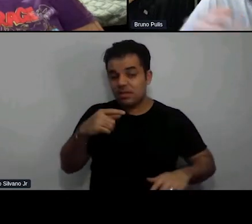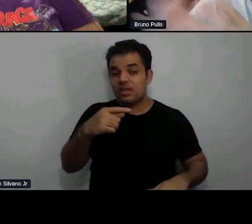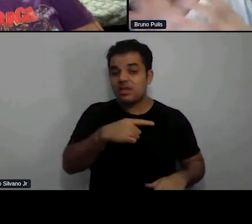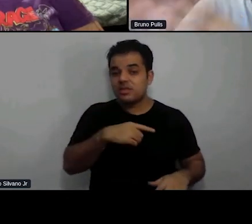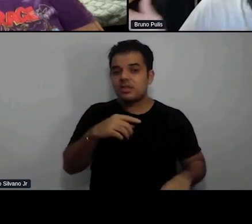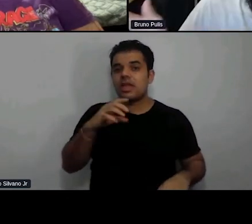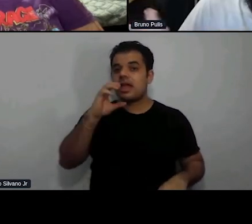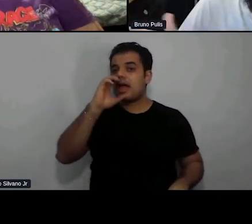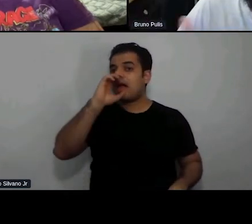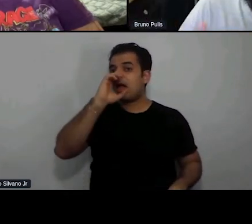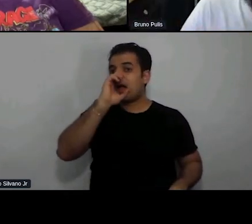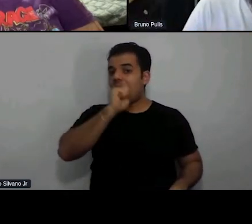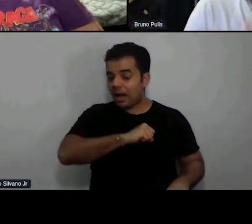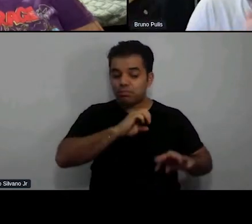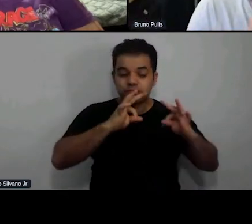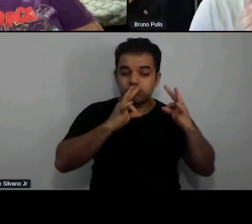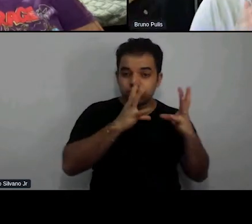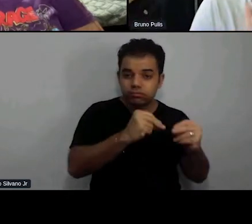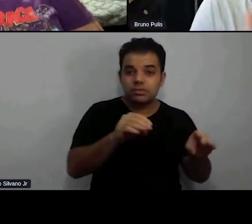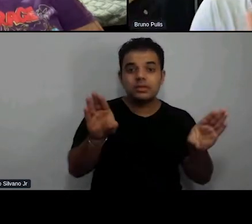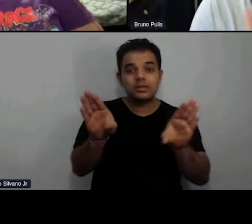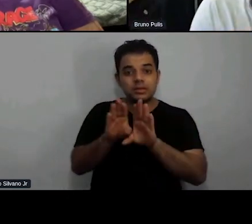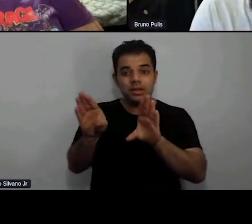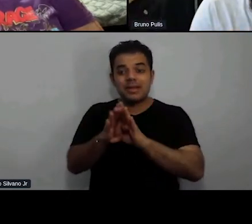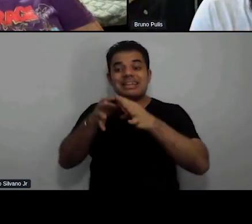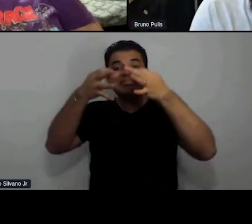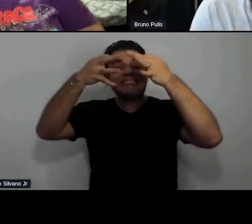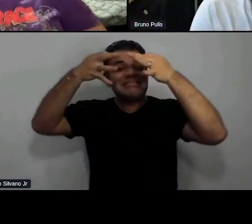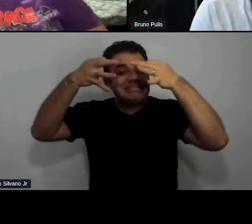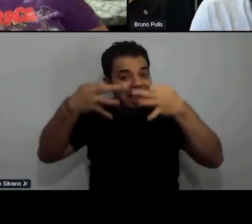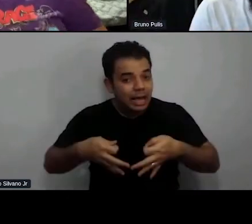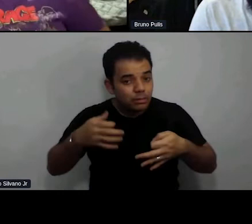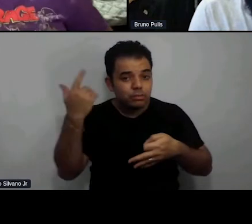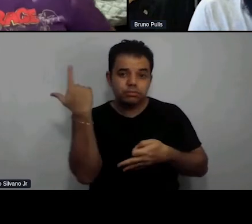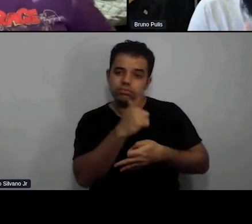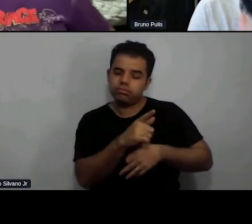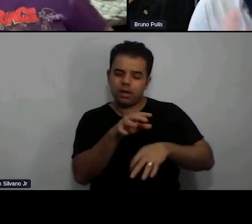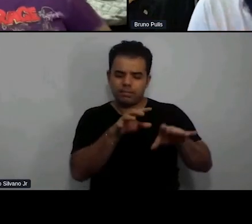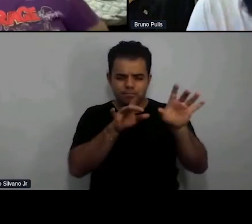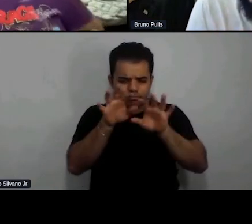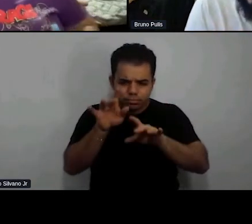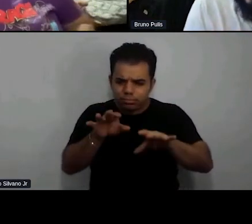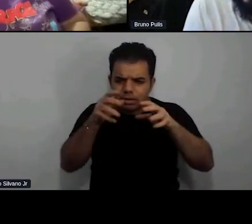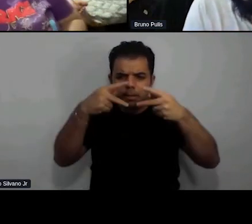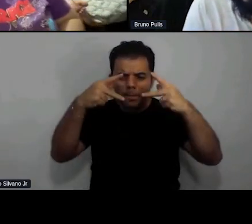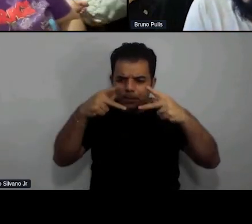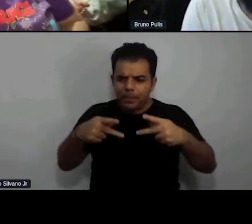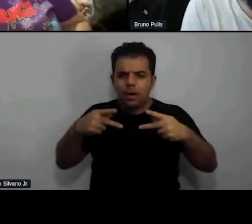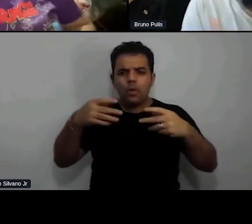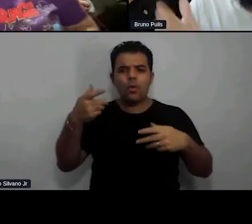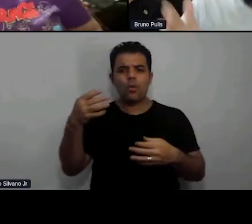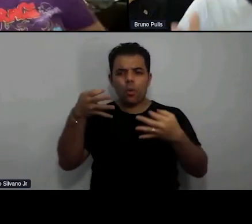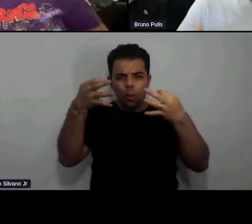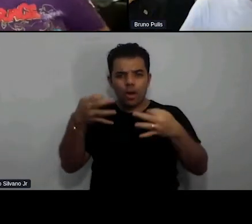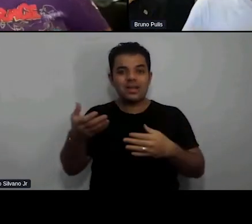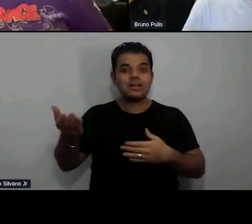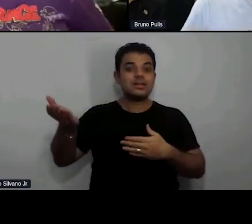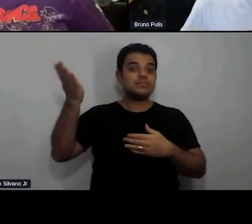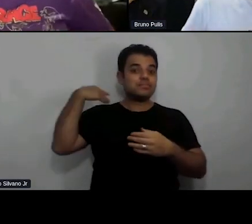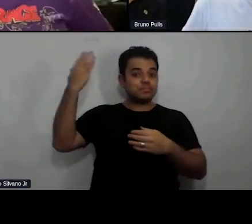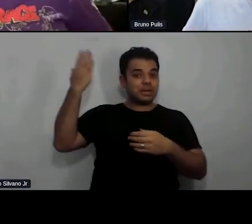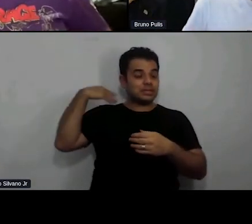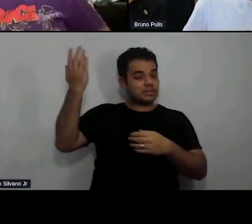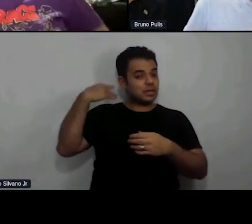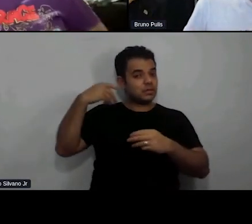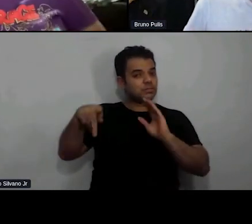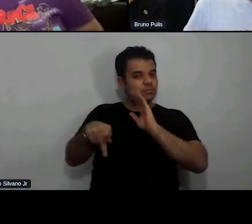ali, Stack Overflow, e existe a forma de você fazer a coisa certa da maneira correta. Antigamente, quando a gente tinha